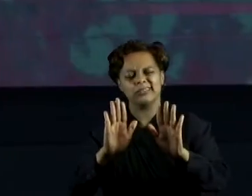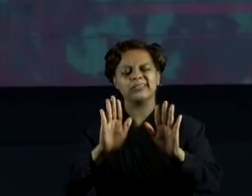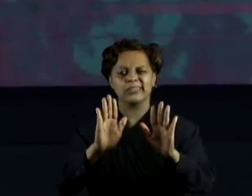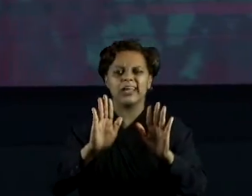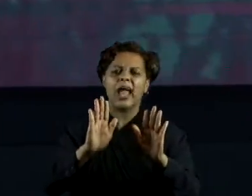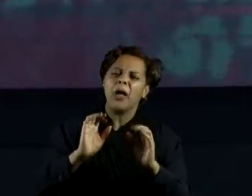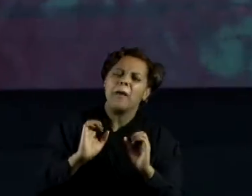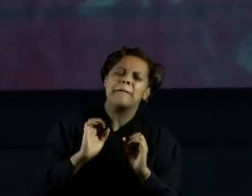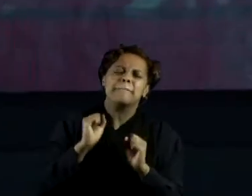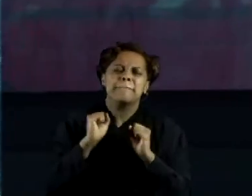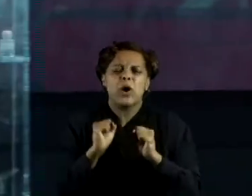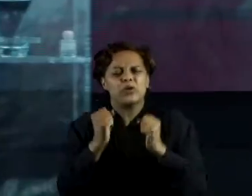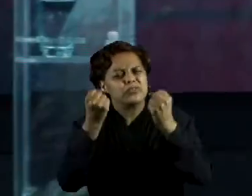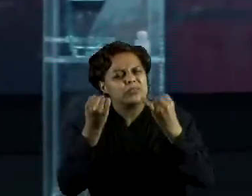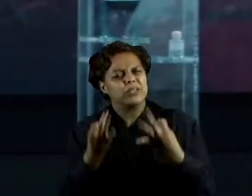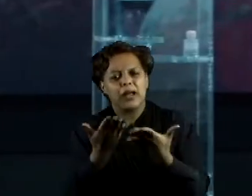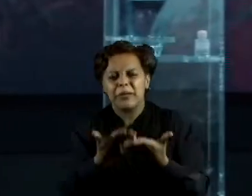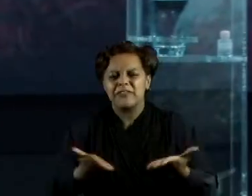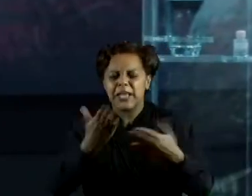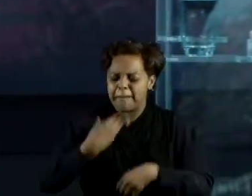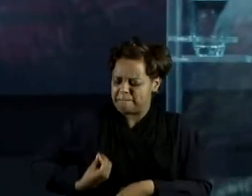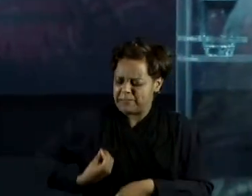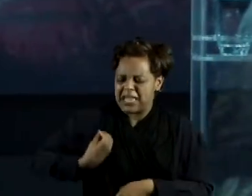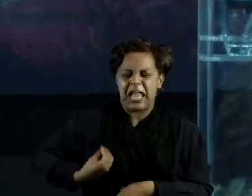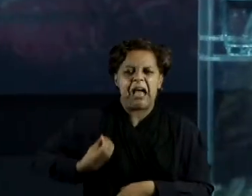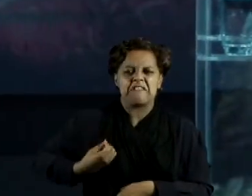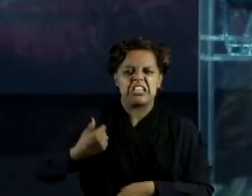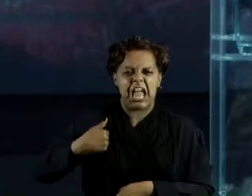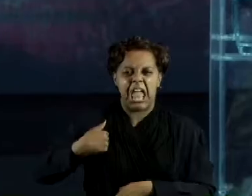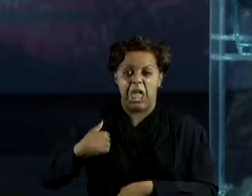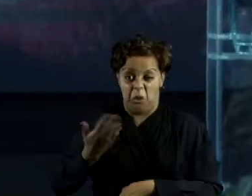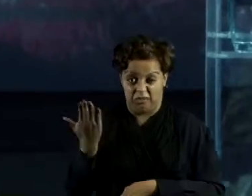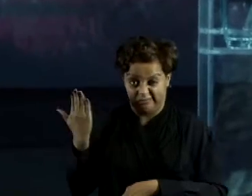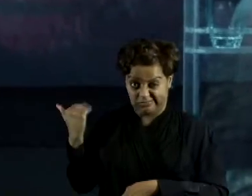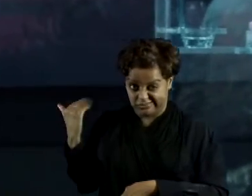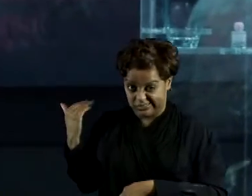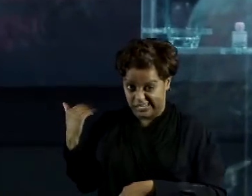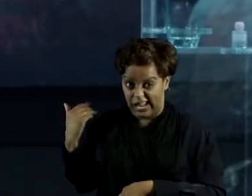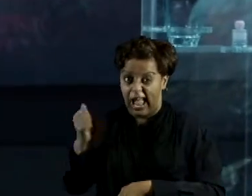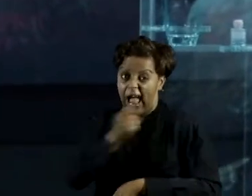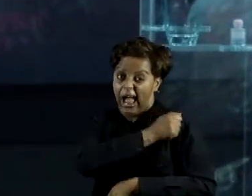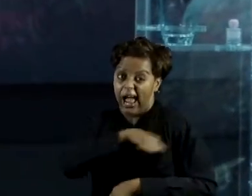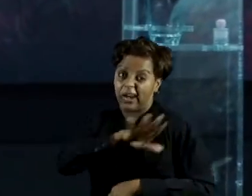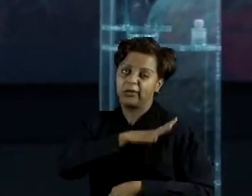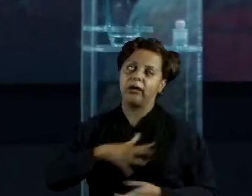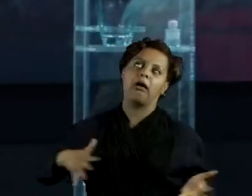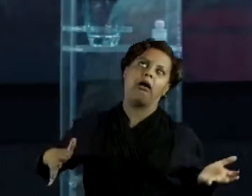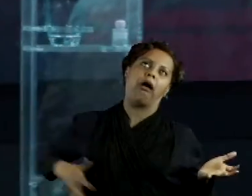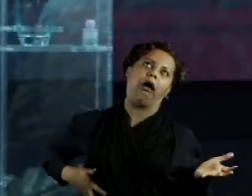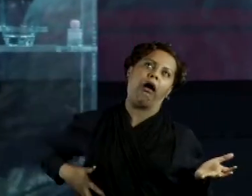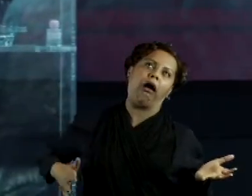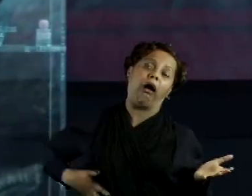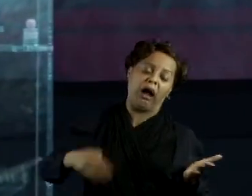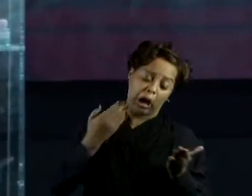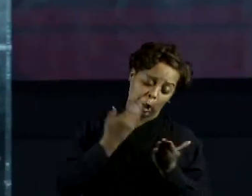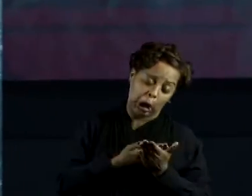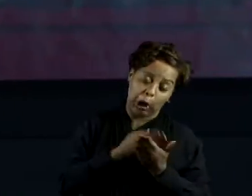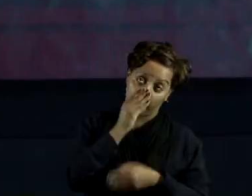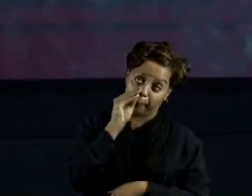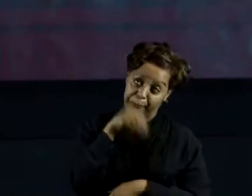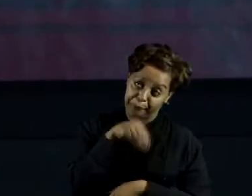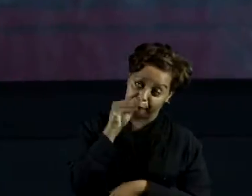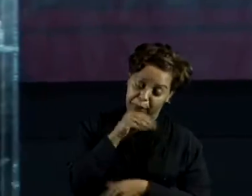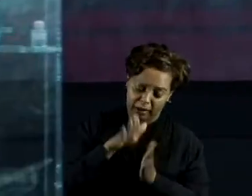para vocês que durante a minha vida inteira eu fui aquele aluno vagal. Sabe aquele aluno que nunca estudou? Eu nunca tinha lido